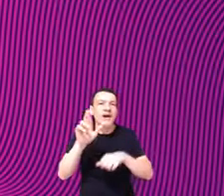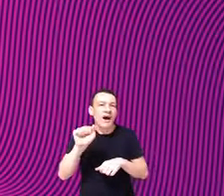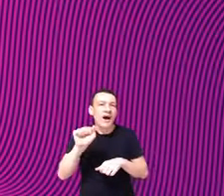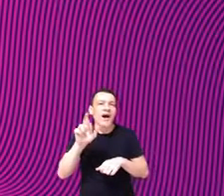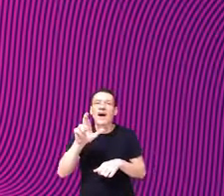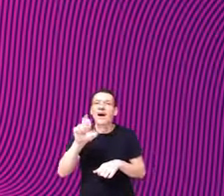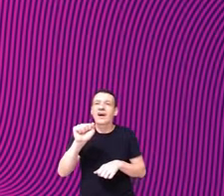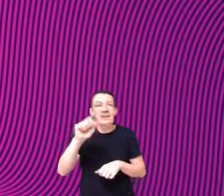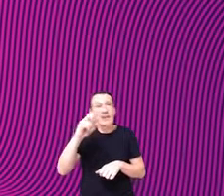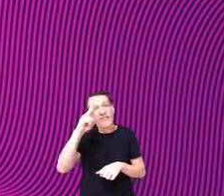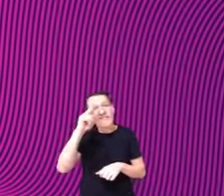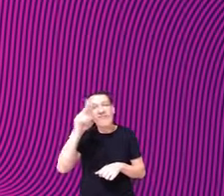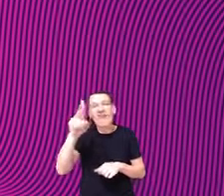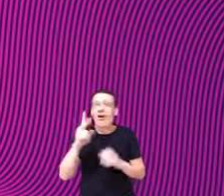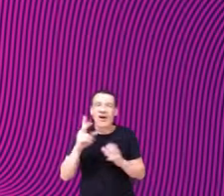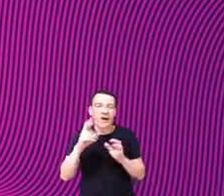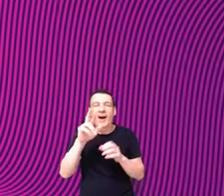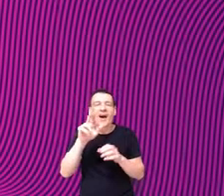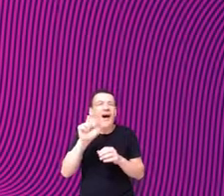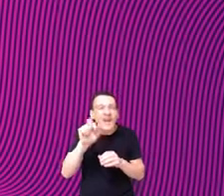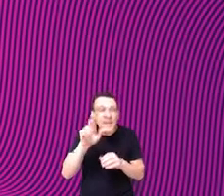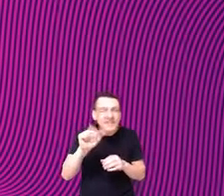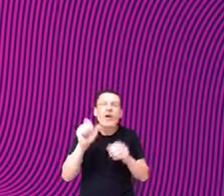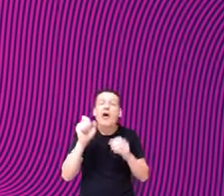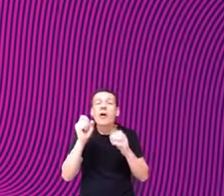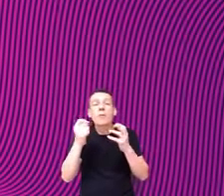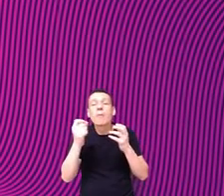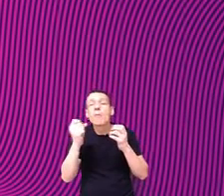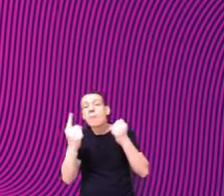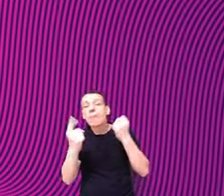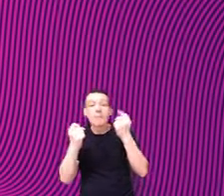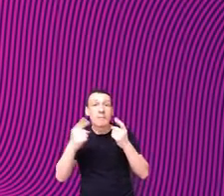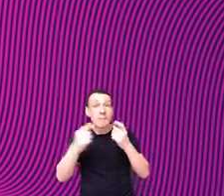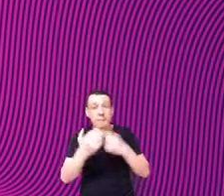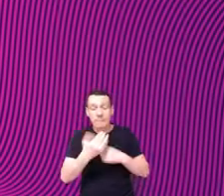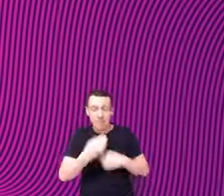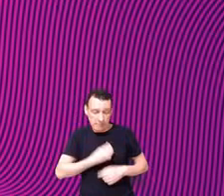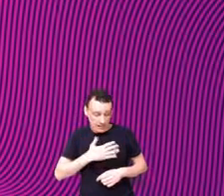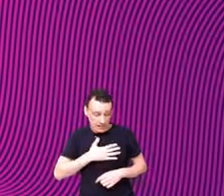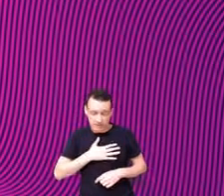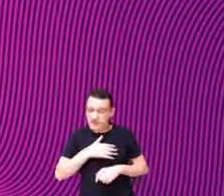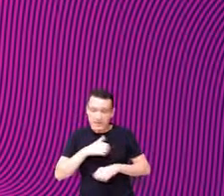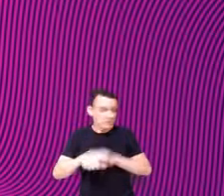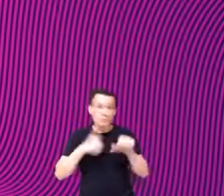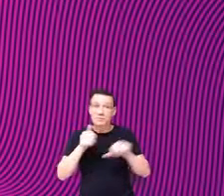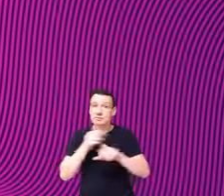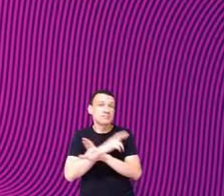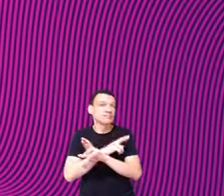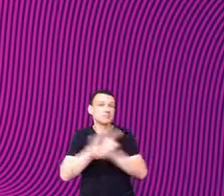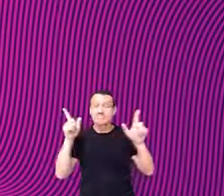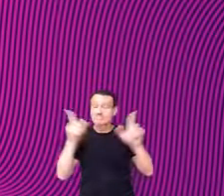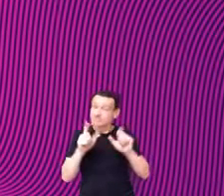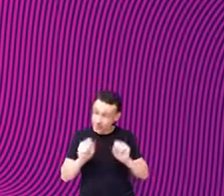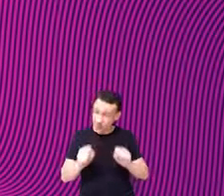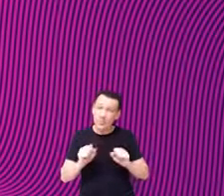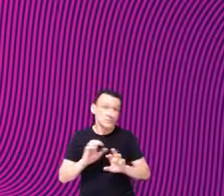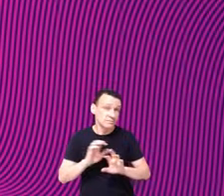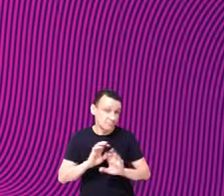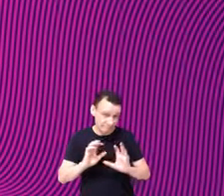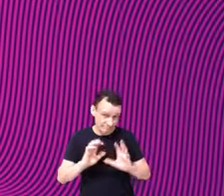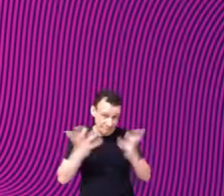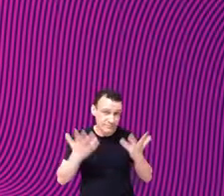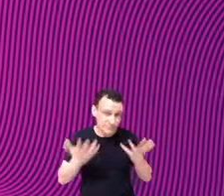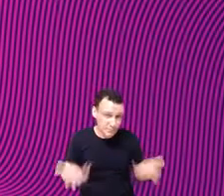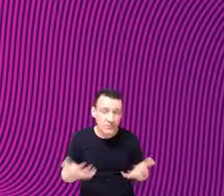o diagnóstico pode mudar a trajetória da vida da pessoa, né, ou da criança, no caso. O segundo ponto, que eu acho que é